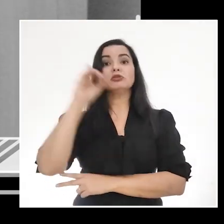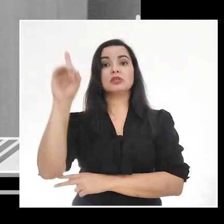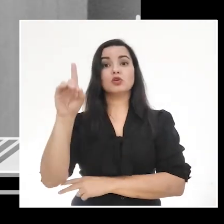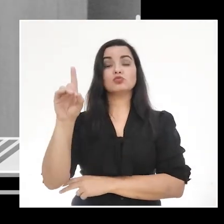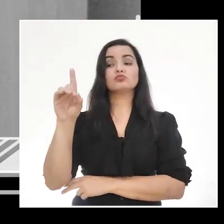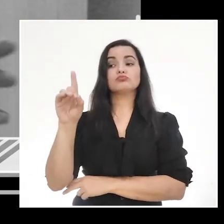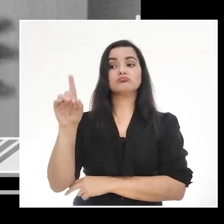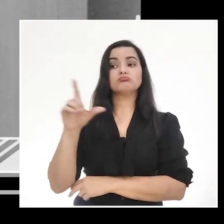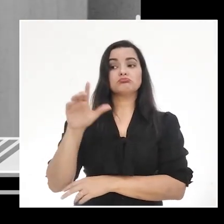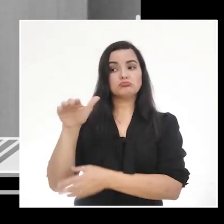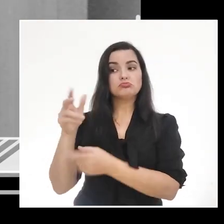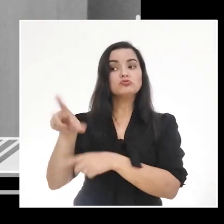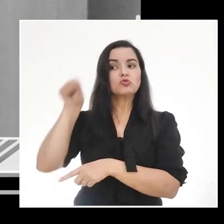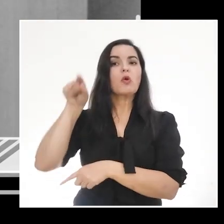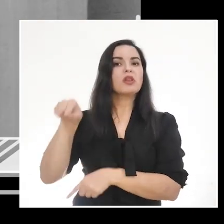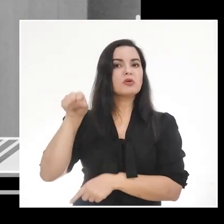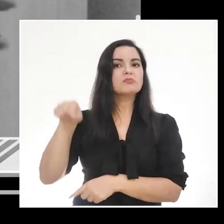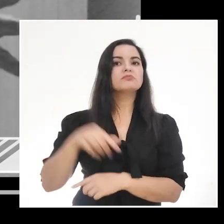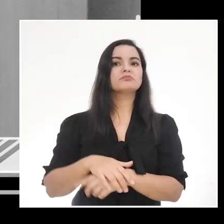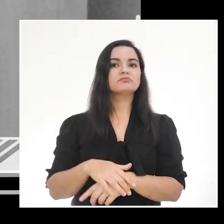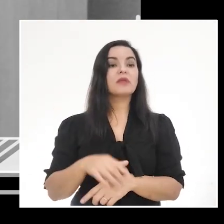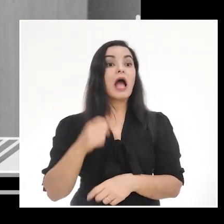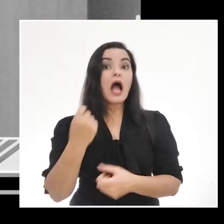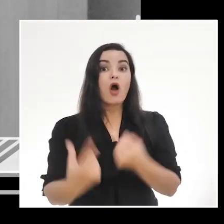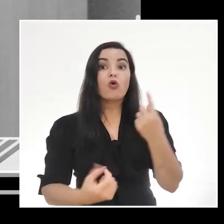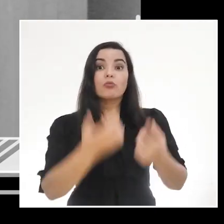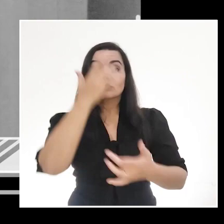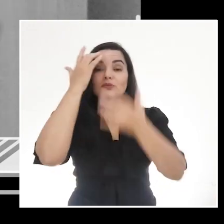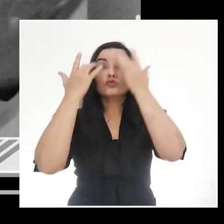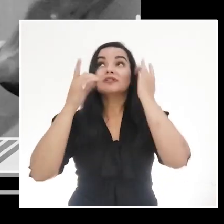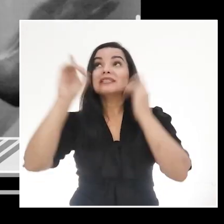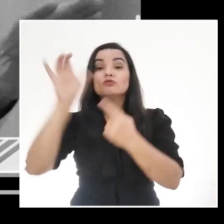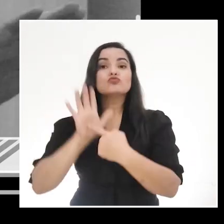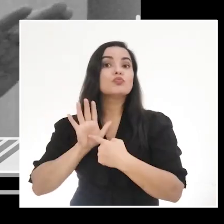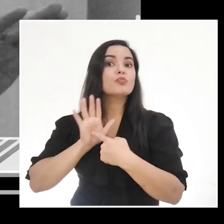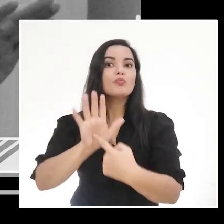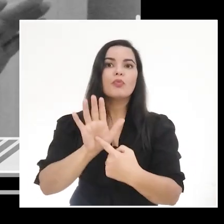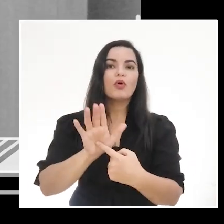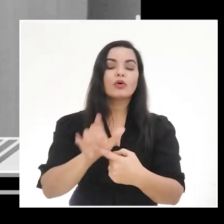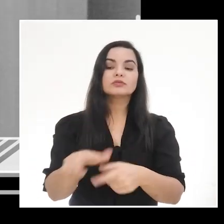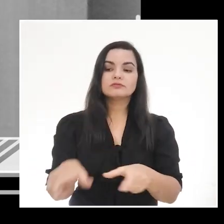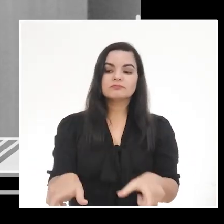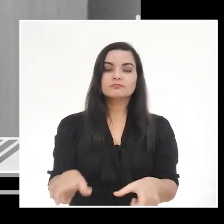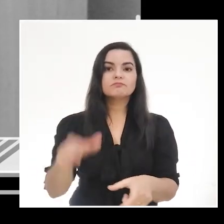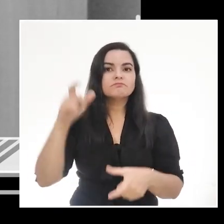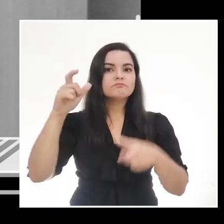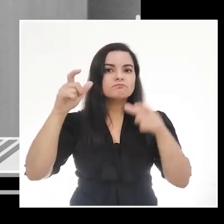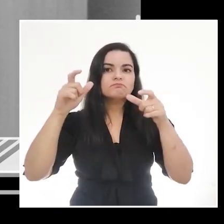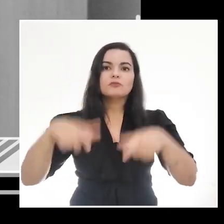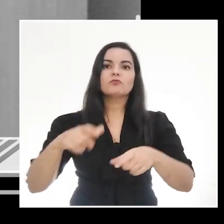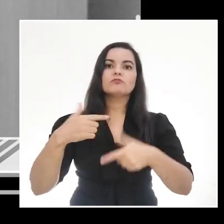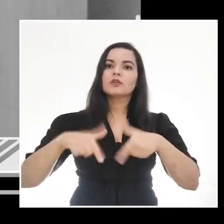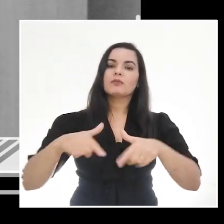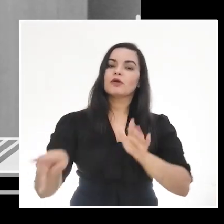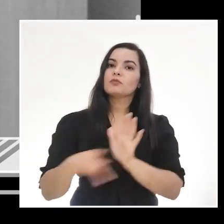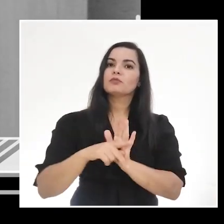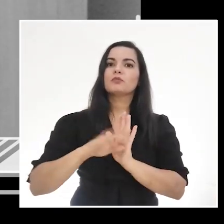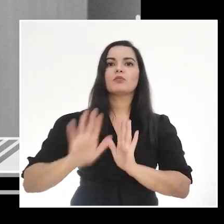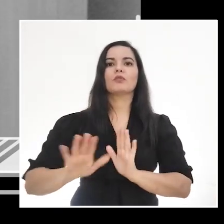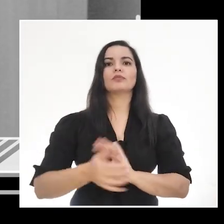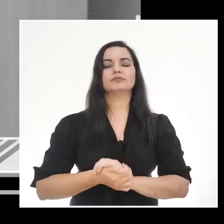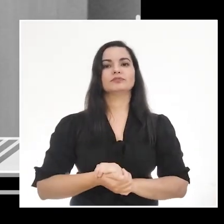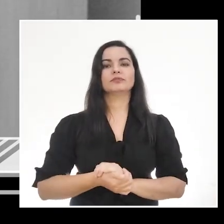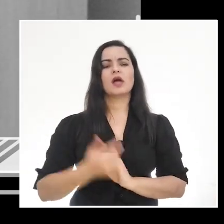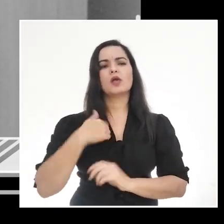algumas pessoas, falo, puxa, acho que Deus tem um chamado especial para aquela pessoa. Todos podem ser discipulados, mas alguns, inegavelmente,